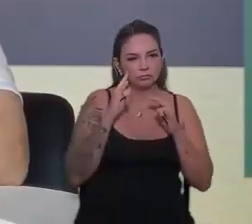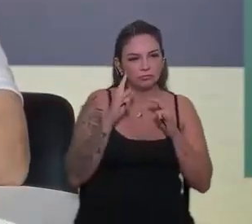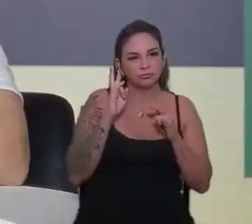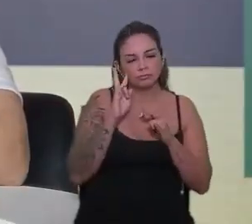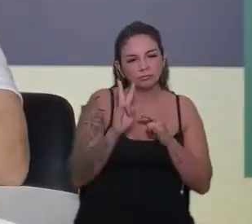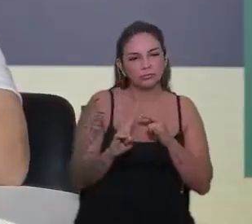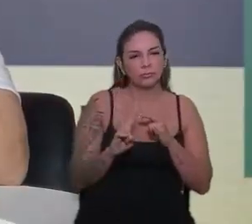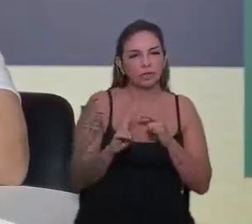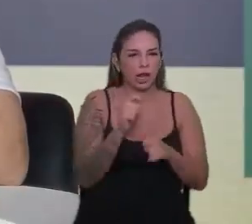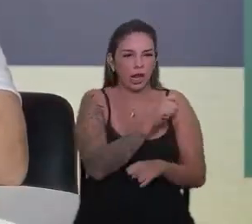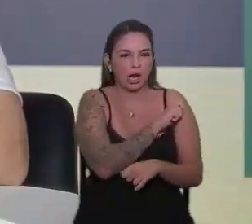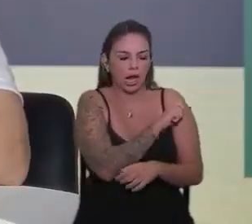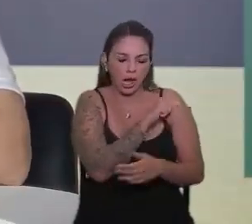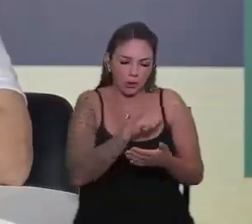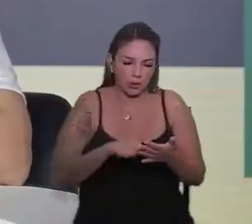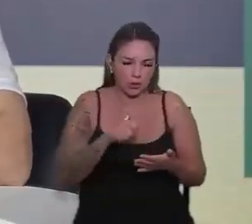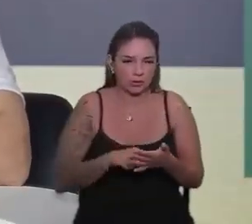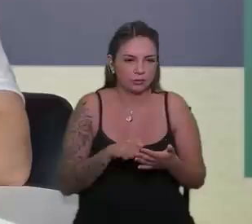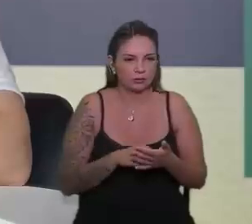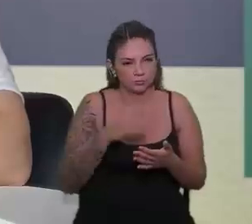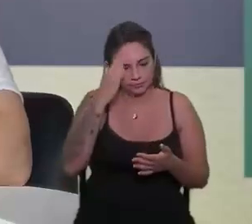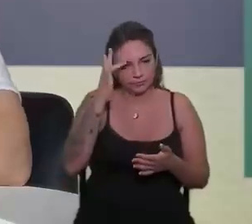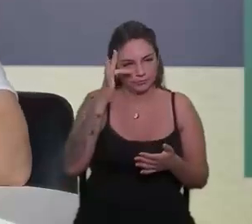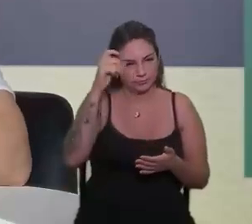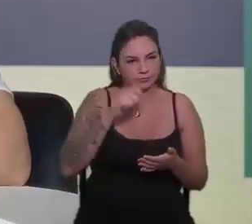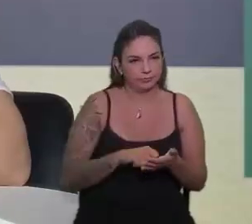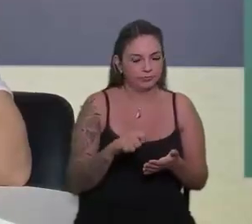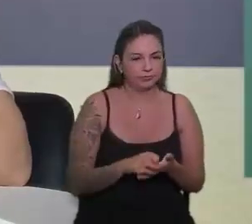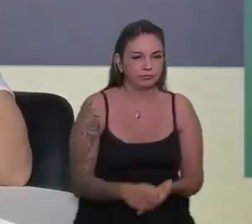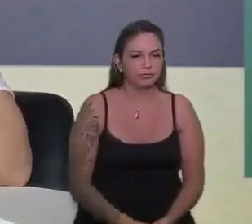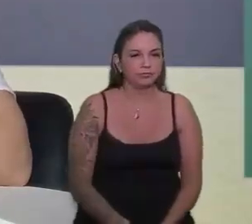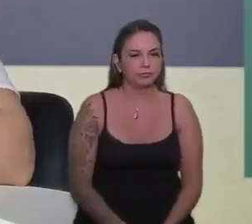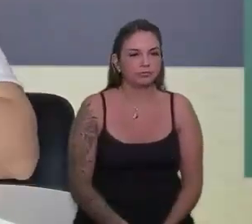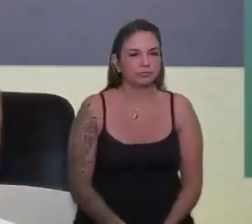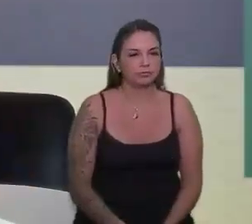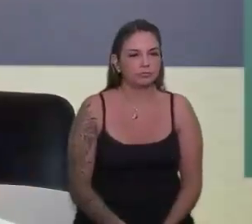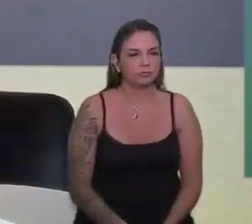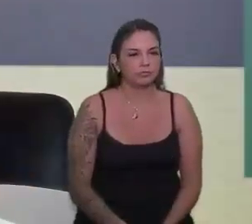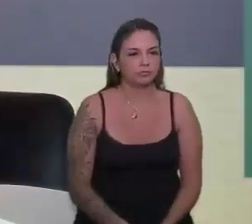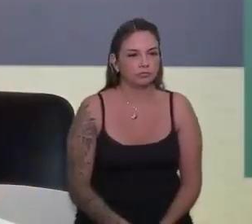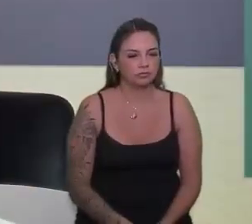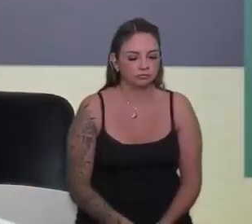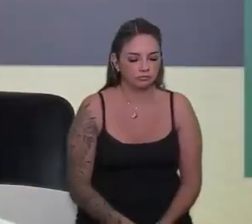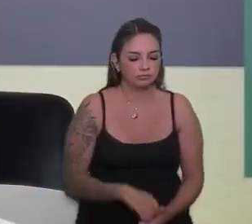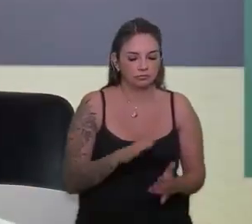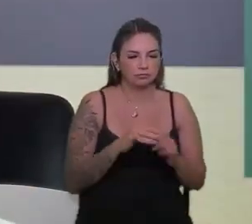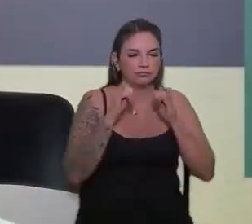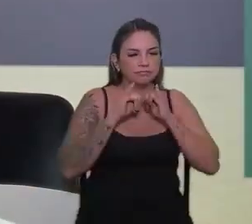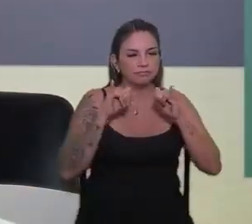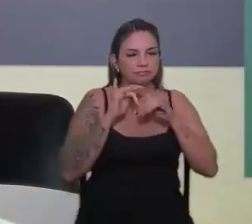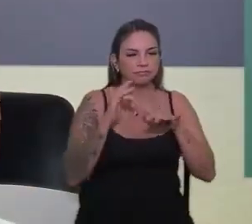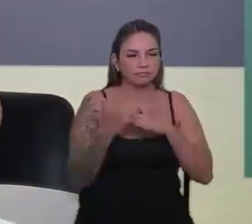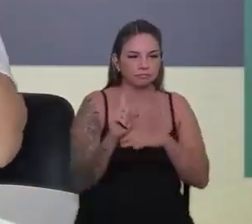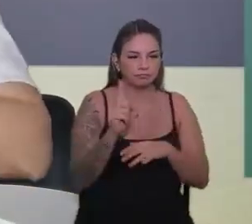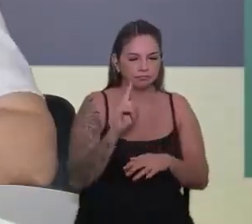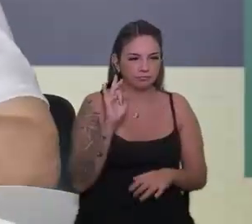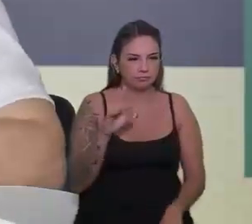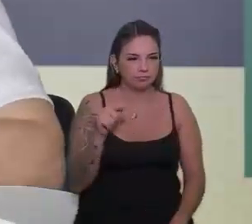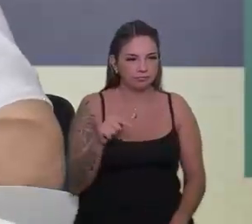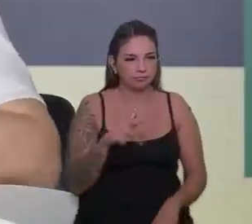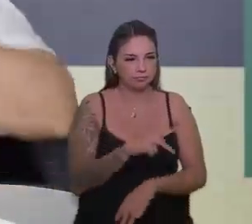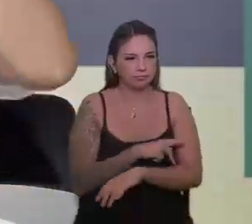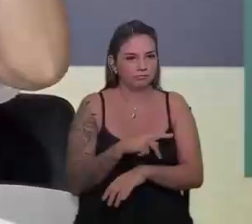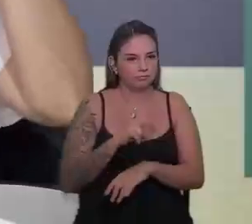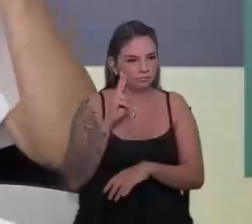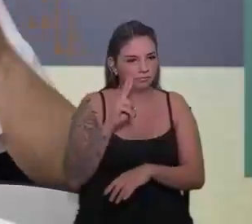vendo alunos escrevendo, quem sabe futuros escritores, né? E tudo isso vai ser divulgado pelas redes sociais para que não só